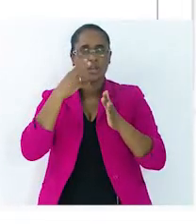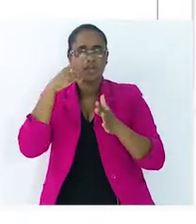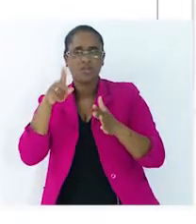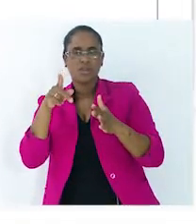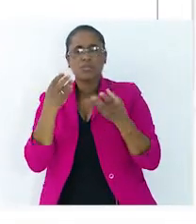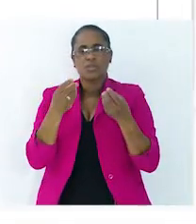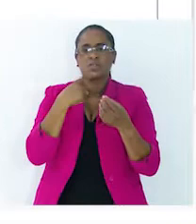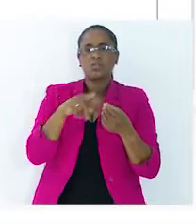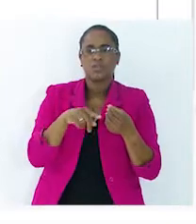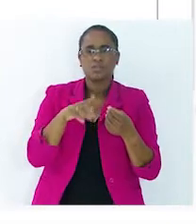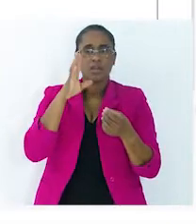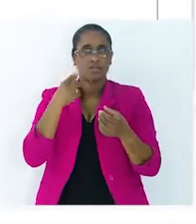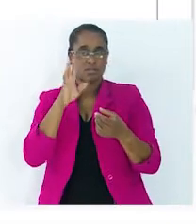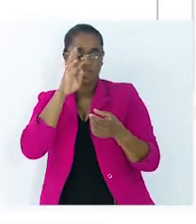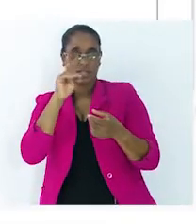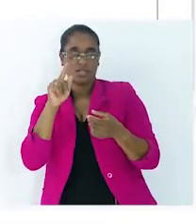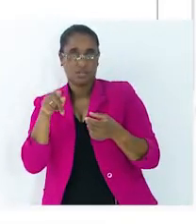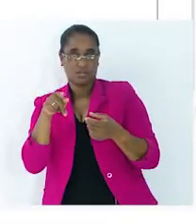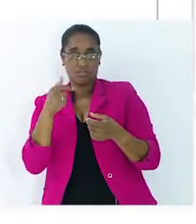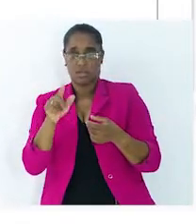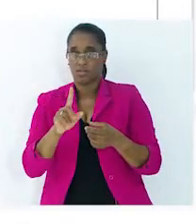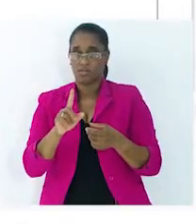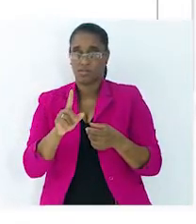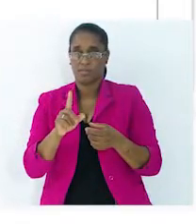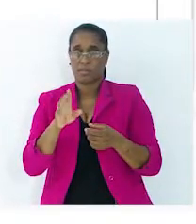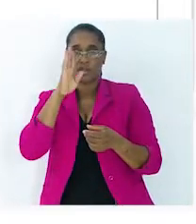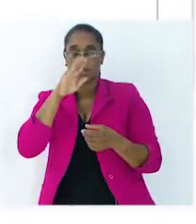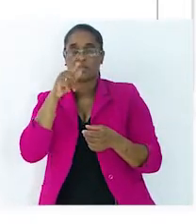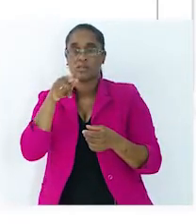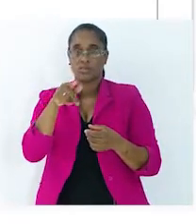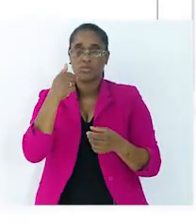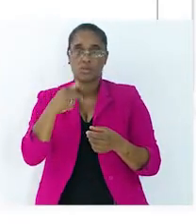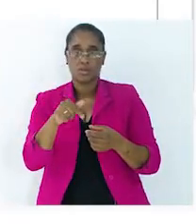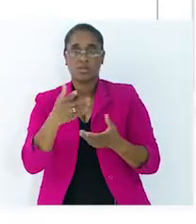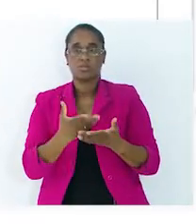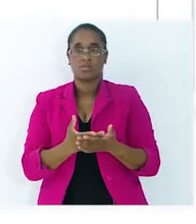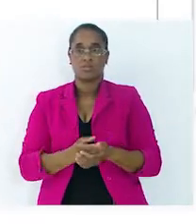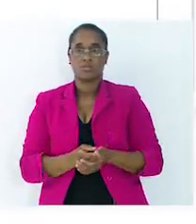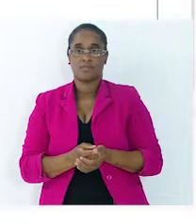Não há ses, não é assim? Não pode. Ok, então, se tens uma linha de